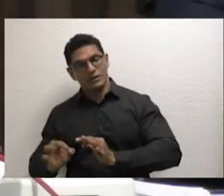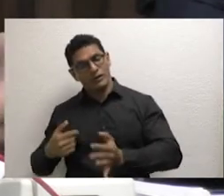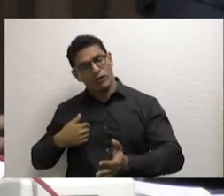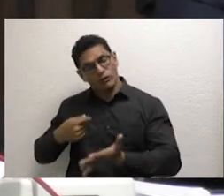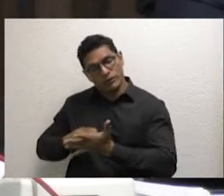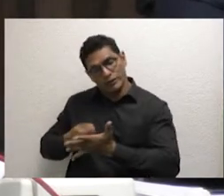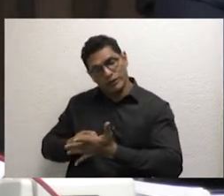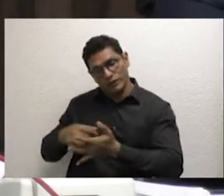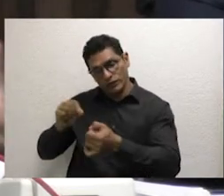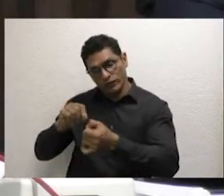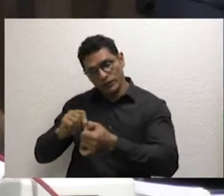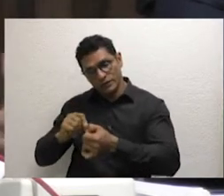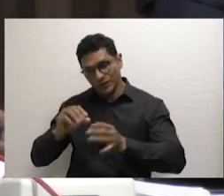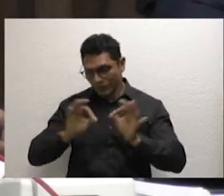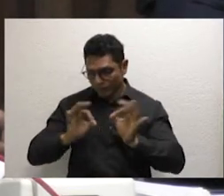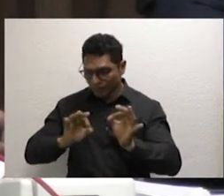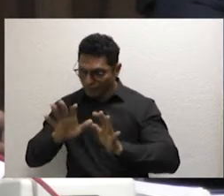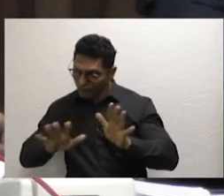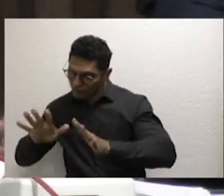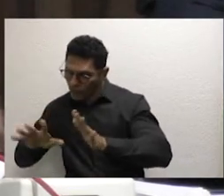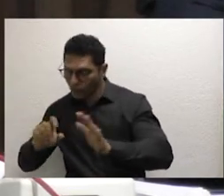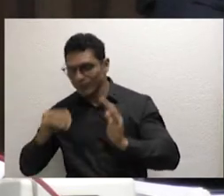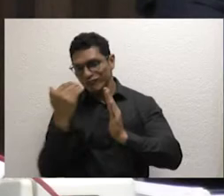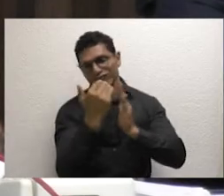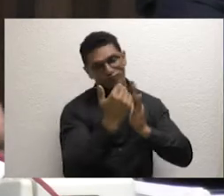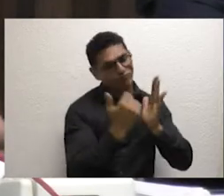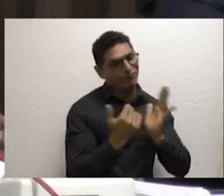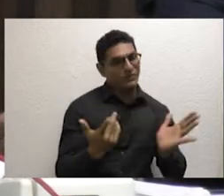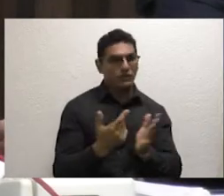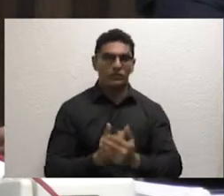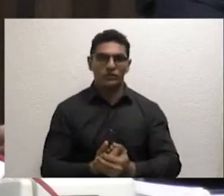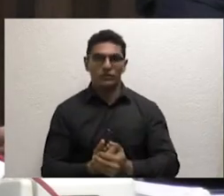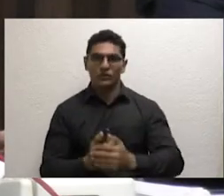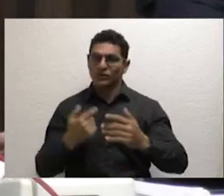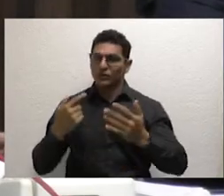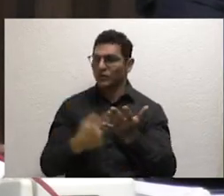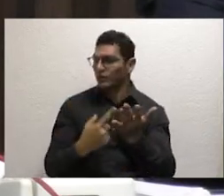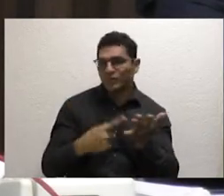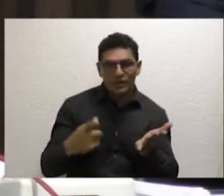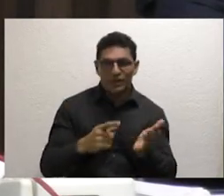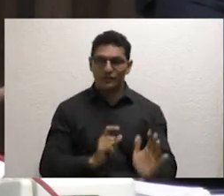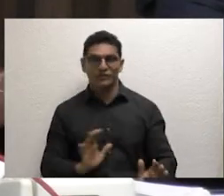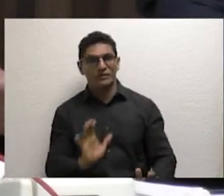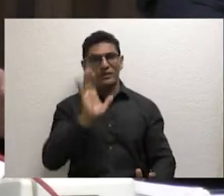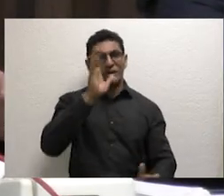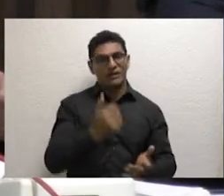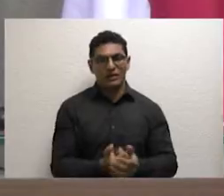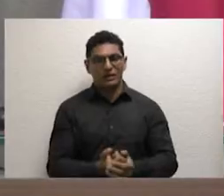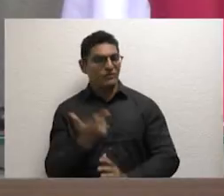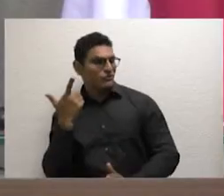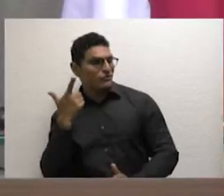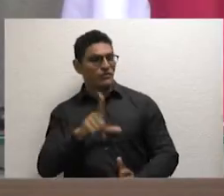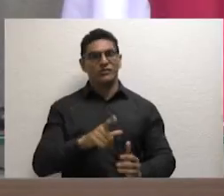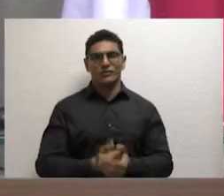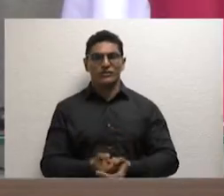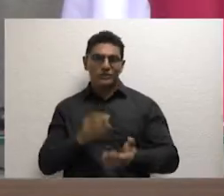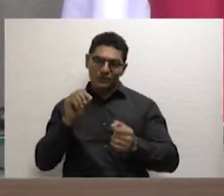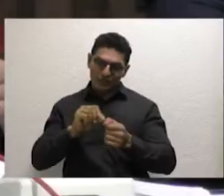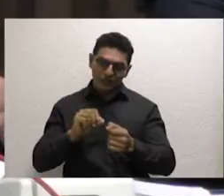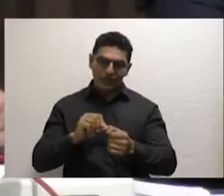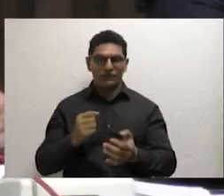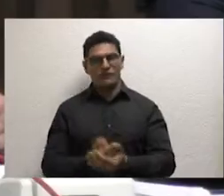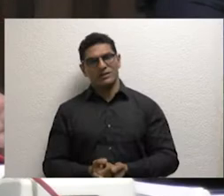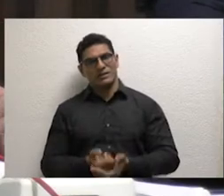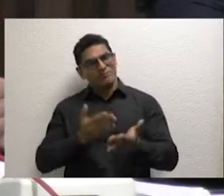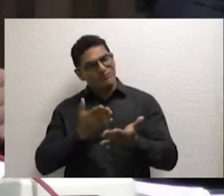aqui é organizar o nosso trabalho apenas isso porque o que é combinado não é caro o que é combinado a gente cumpre então